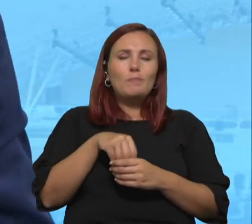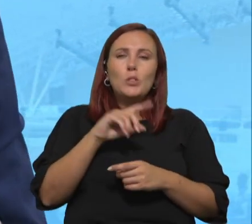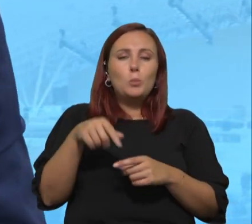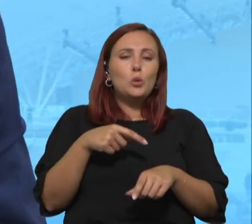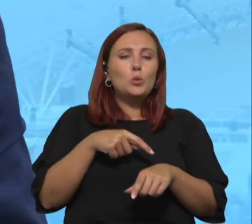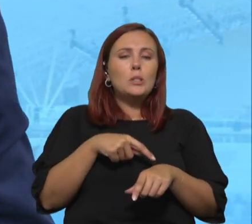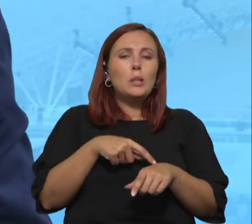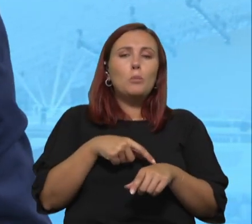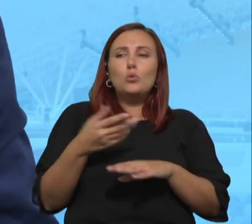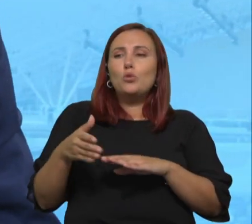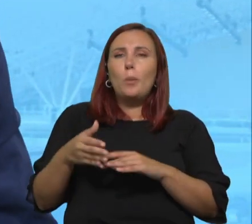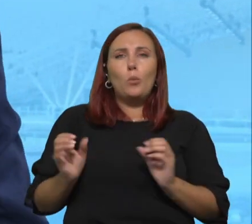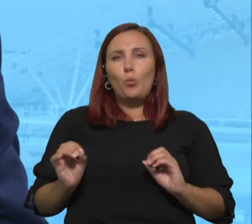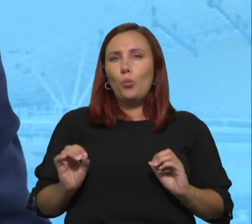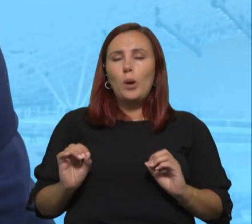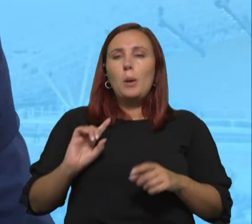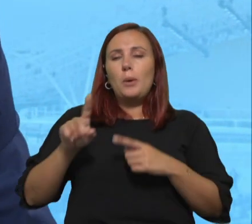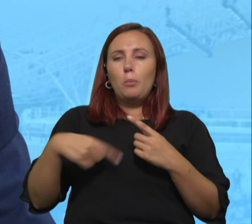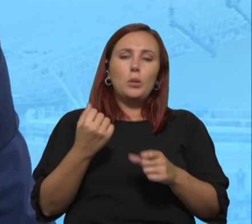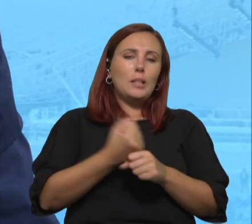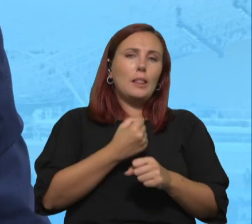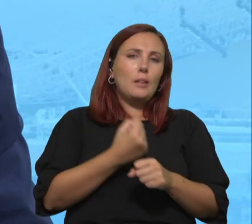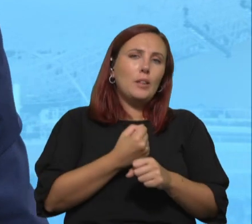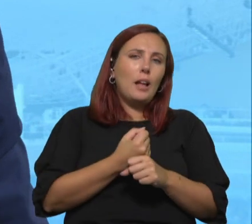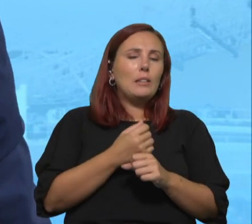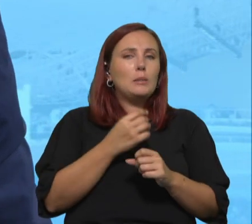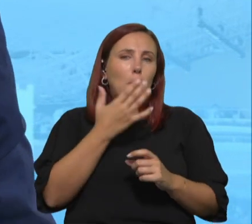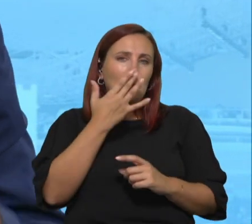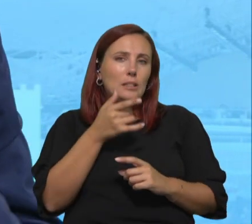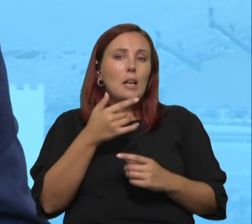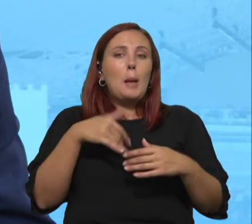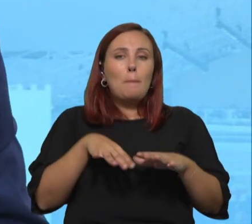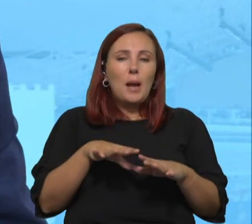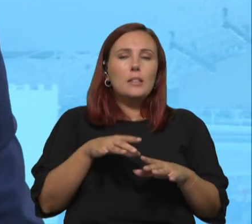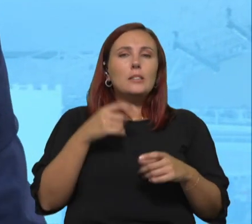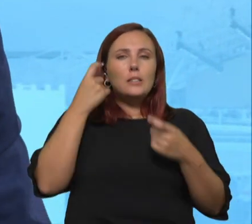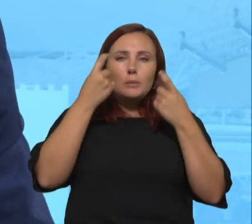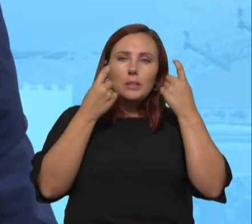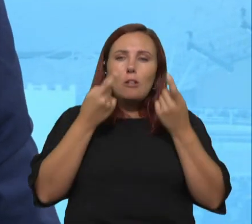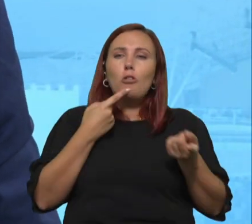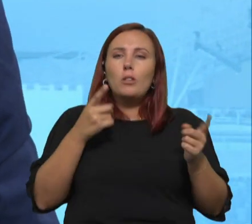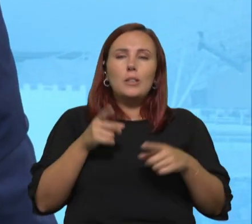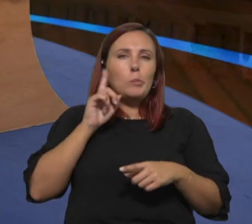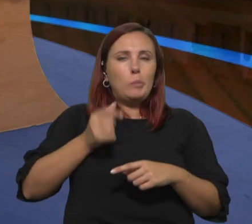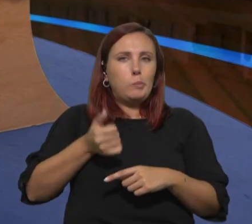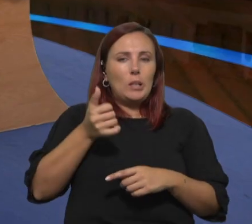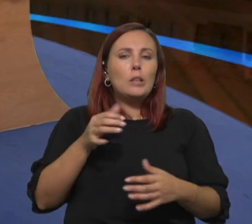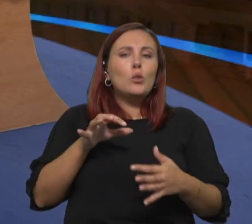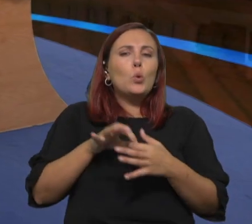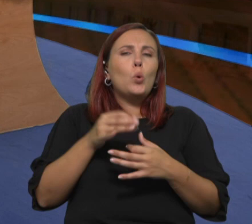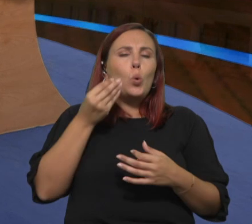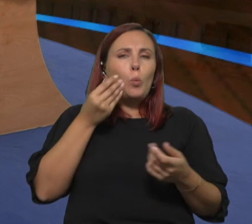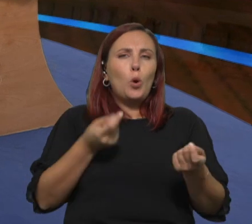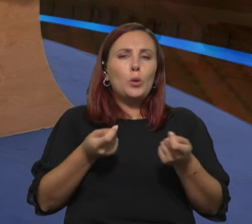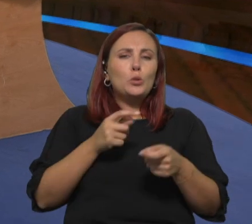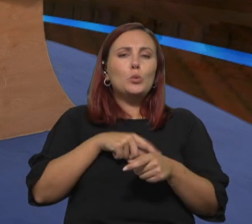tempo necessário para atividades destas. Mas é fundamental que repensemos a escola no sentido em como se organizam os